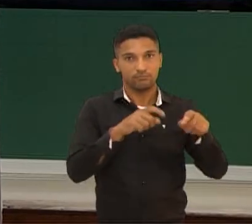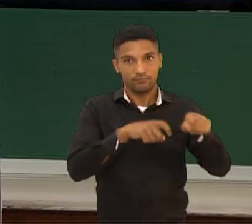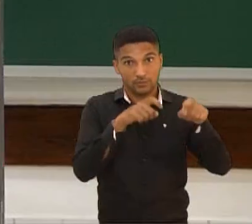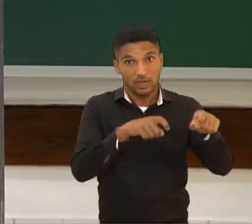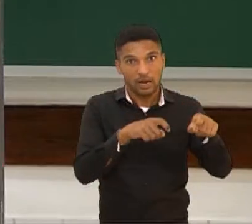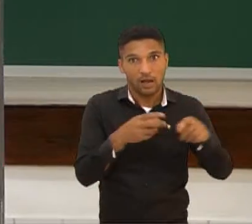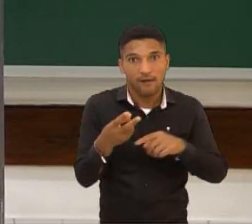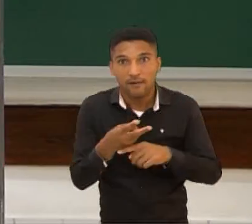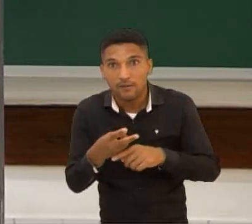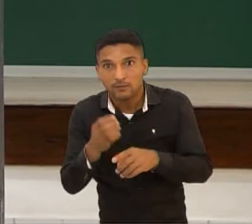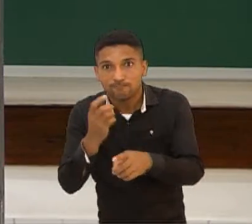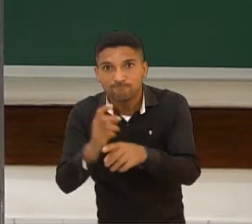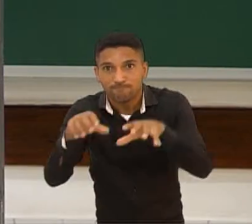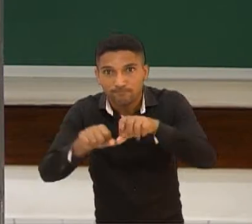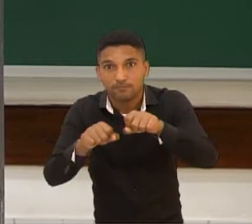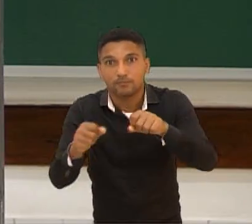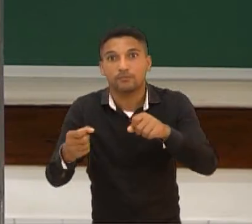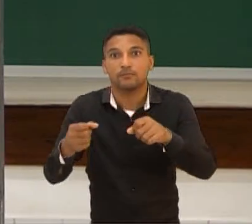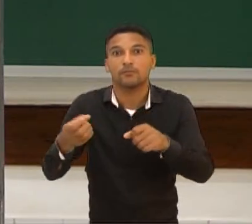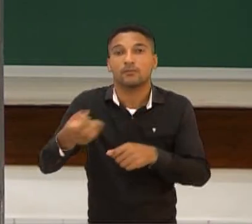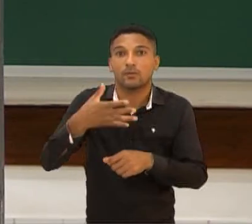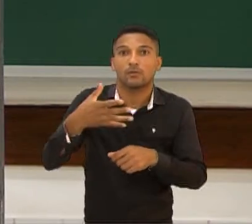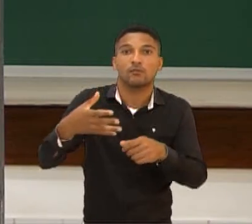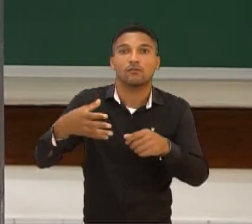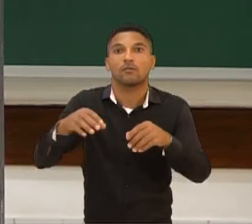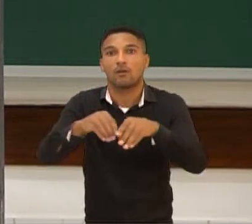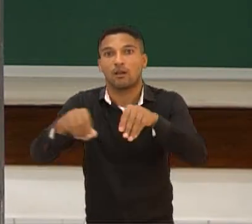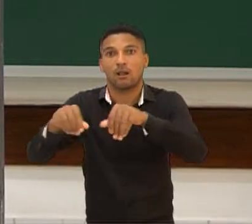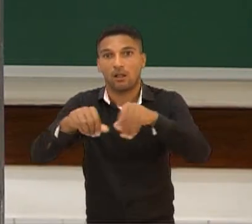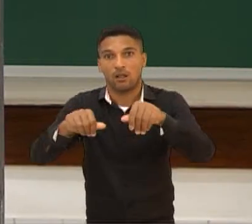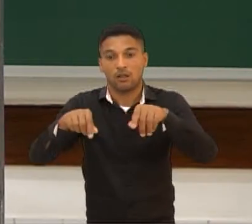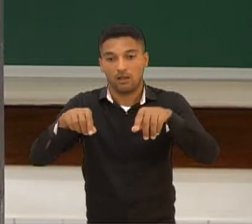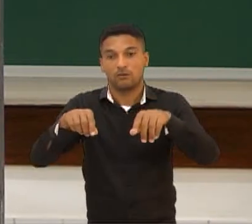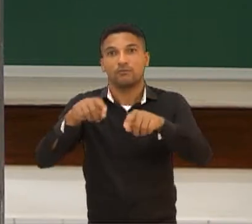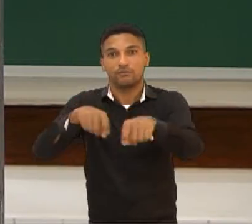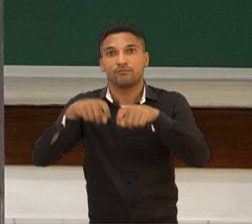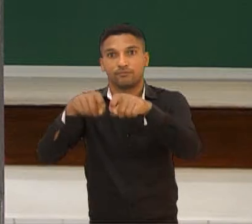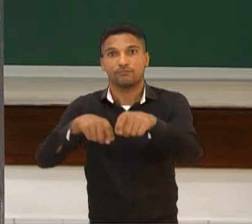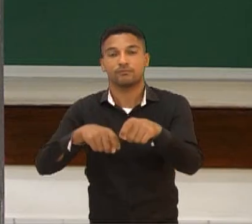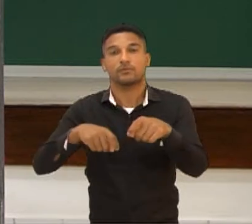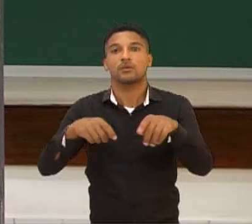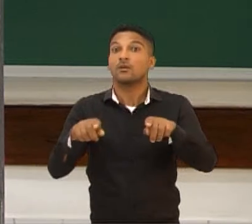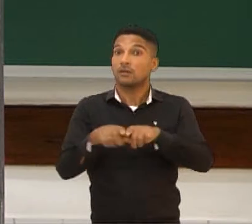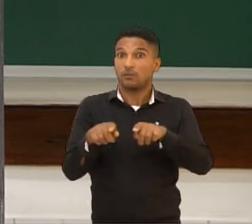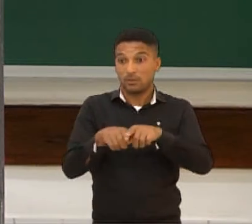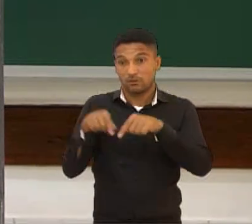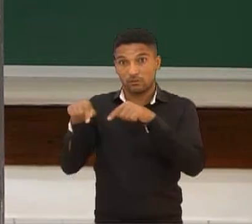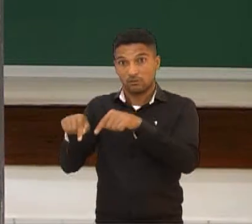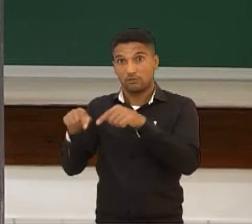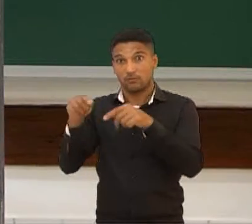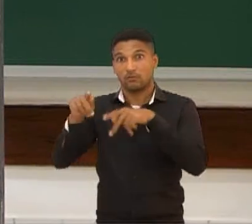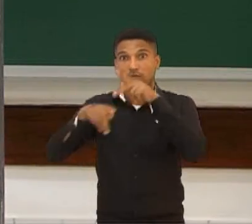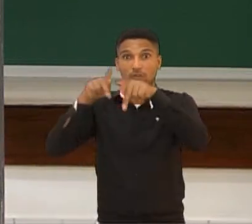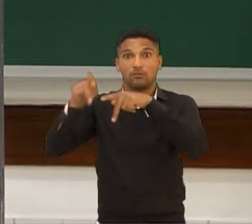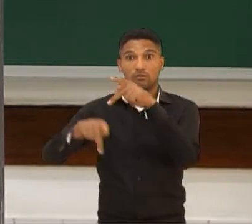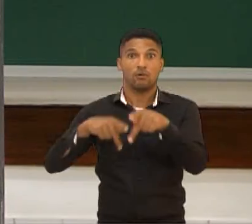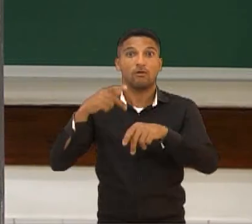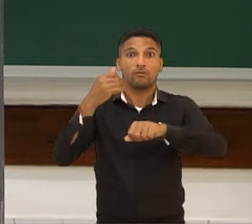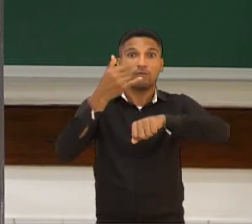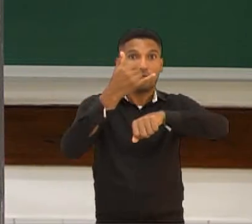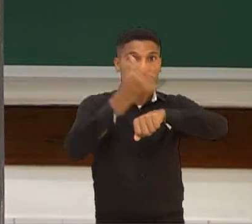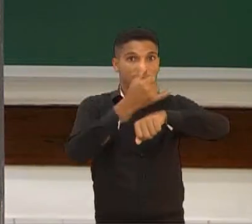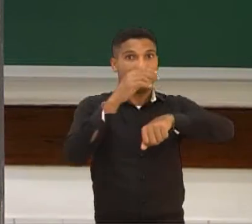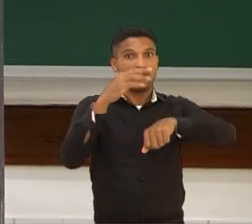e também pelo domínio do ferro, porque eles conseguiam, além de fazer instrumentos para o uso da agricultura,